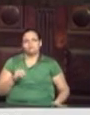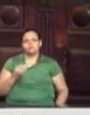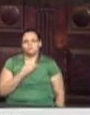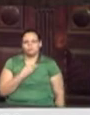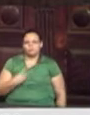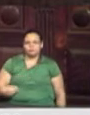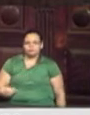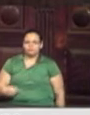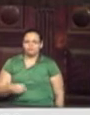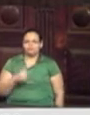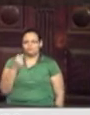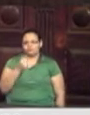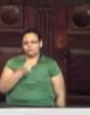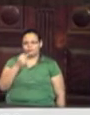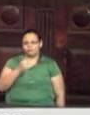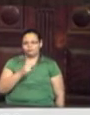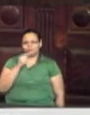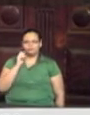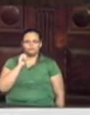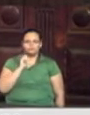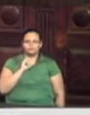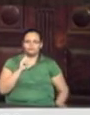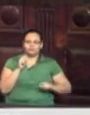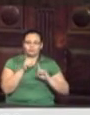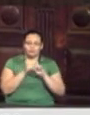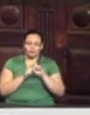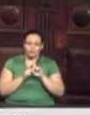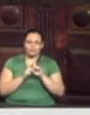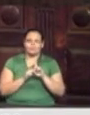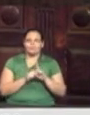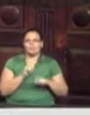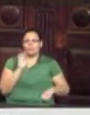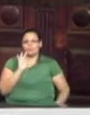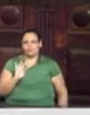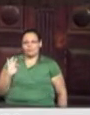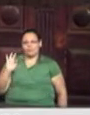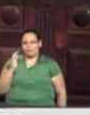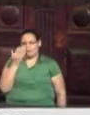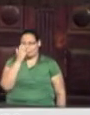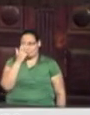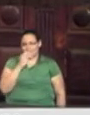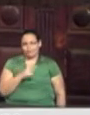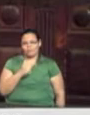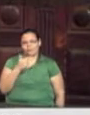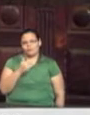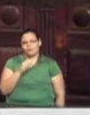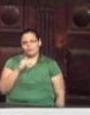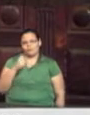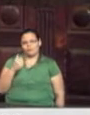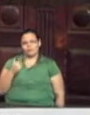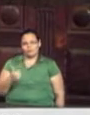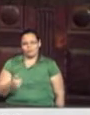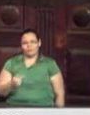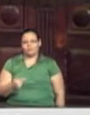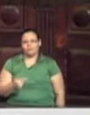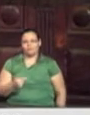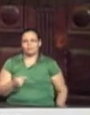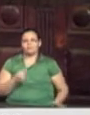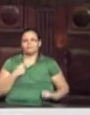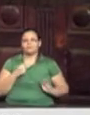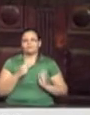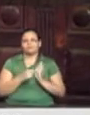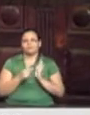de fevereiro de 2017, publicado no Poder Legislativo, parte 2.